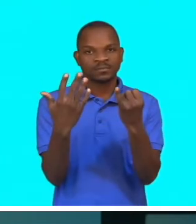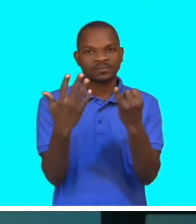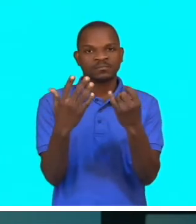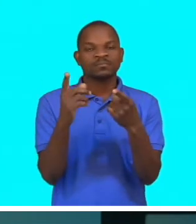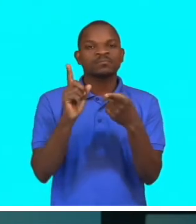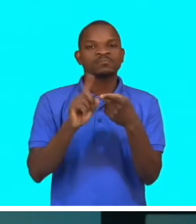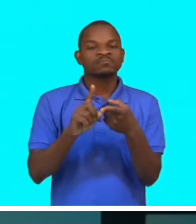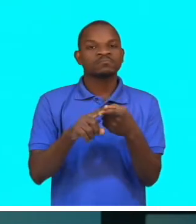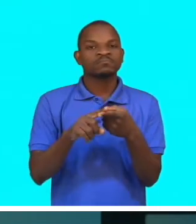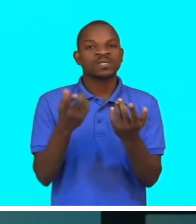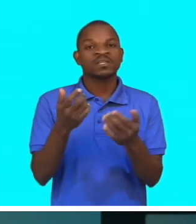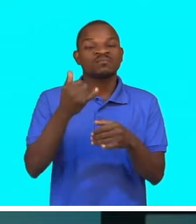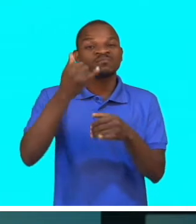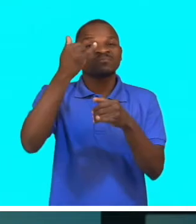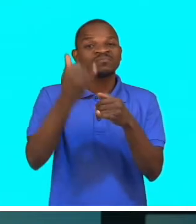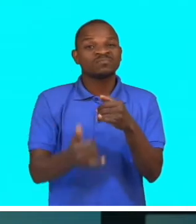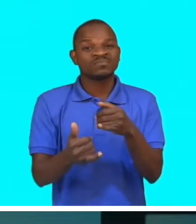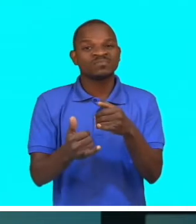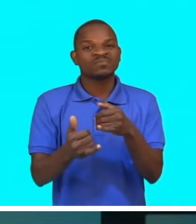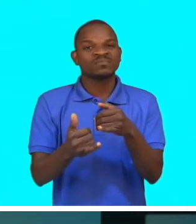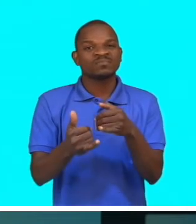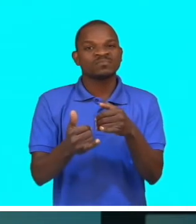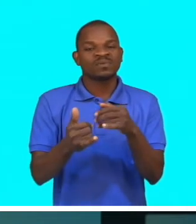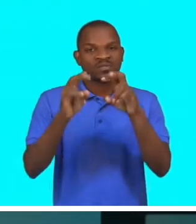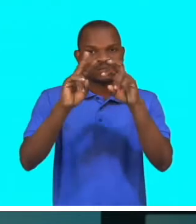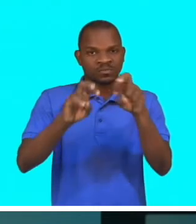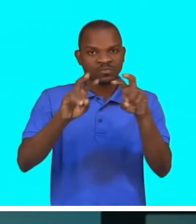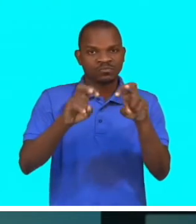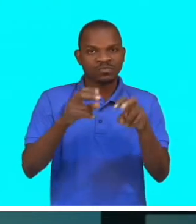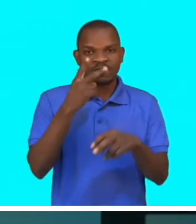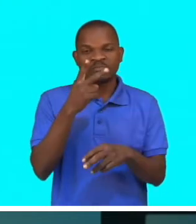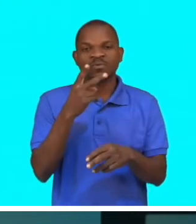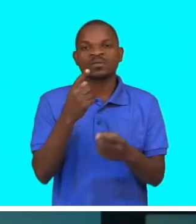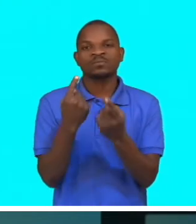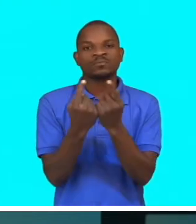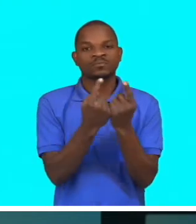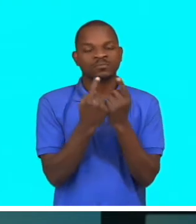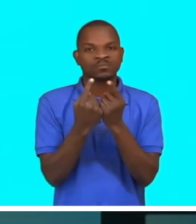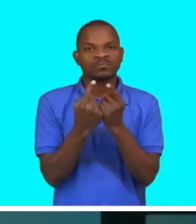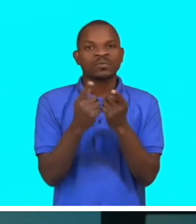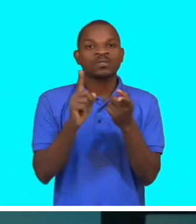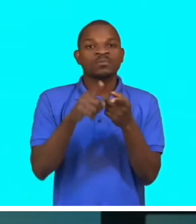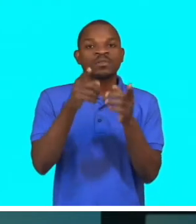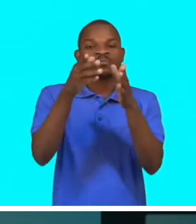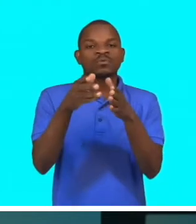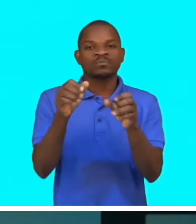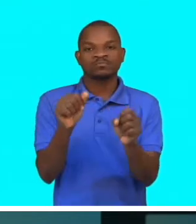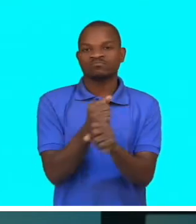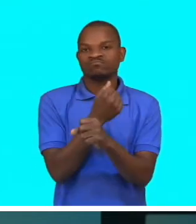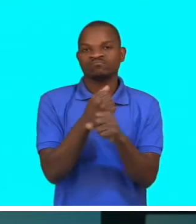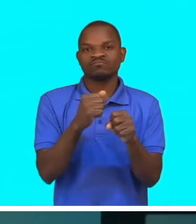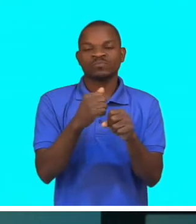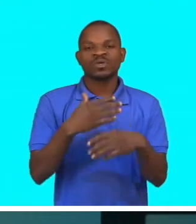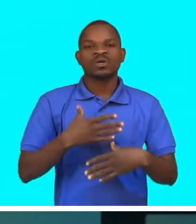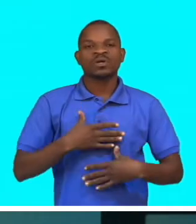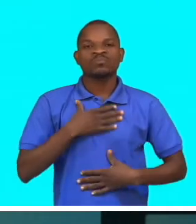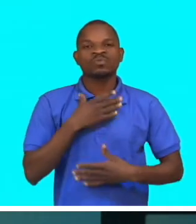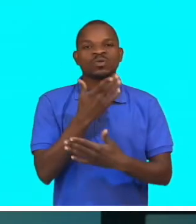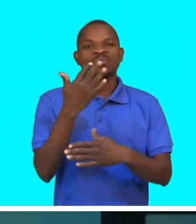E como já estava-se na última expensão, constatou-se essa situação, o atleta não podia vestir a camiseta